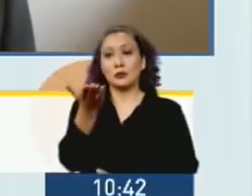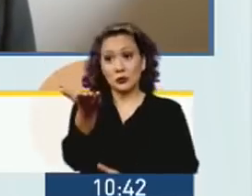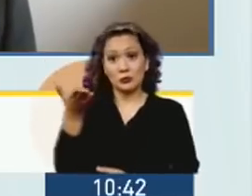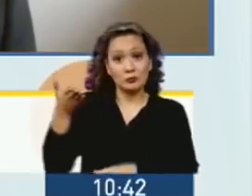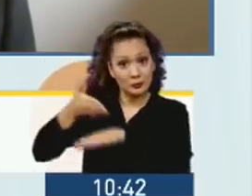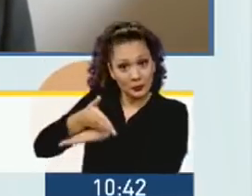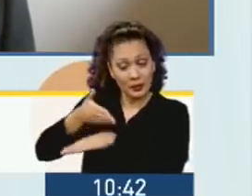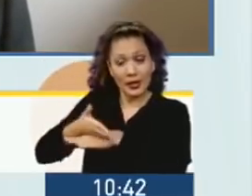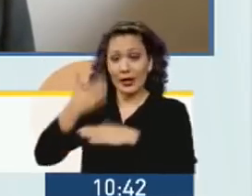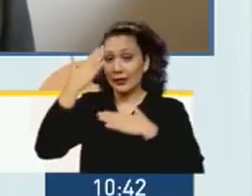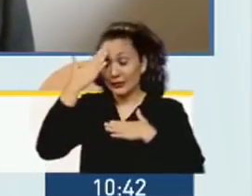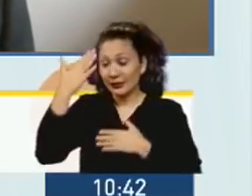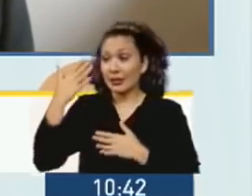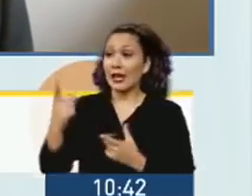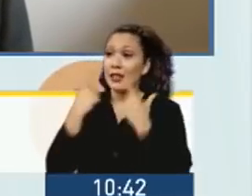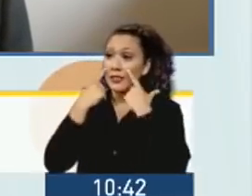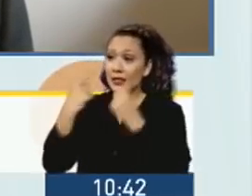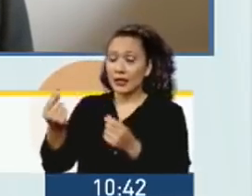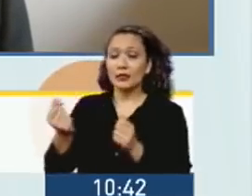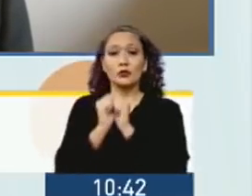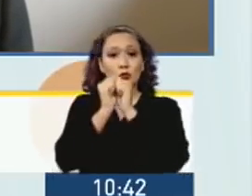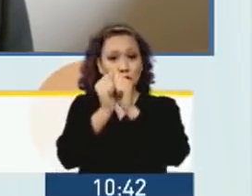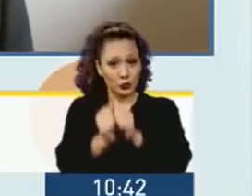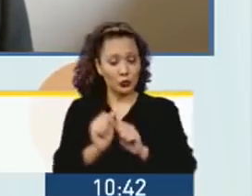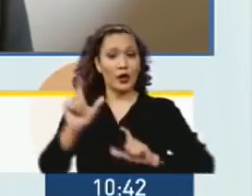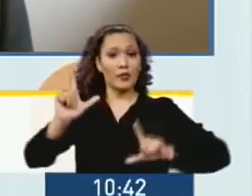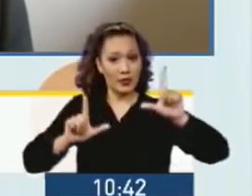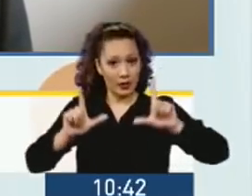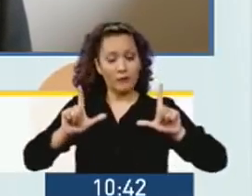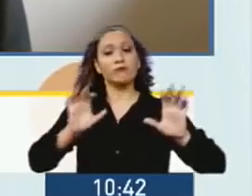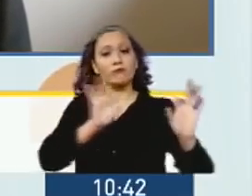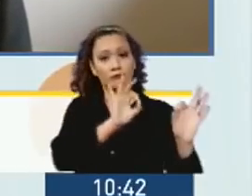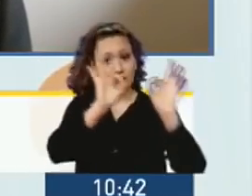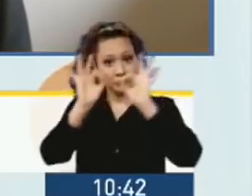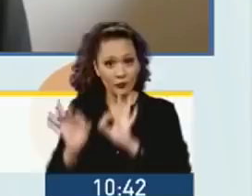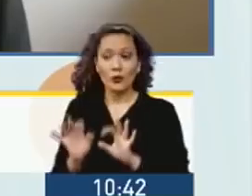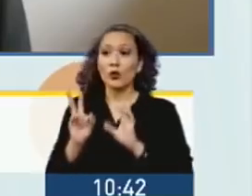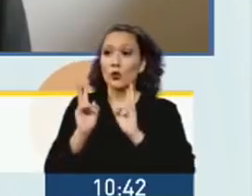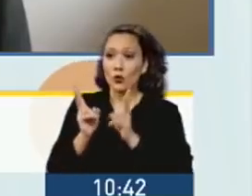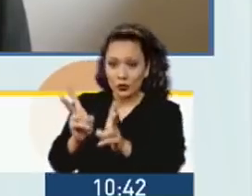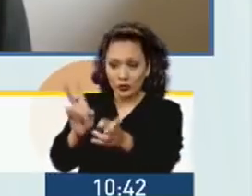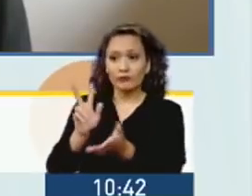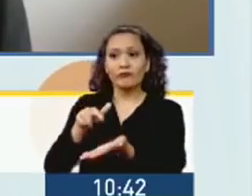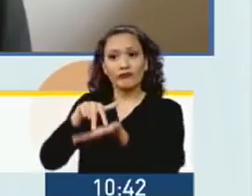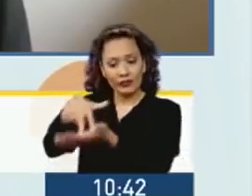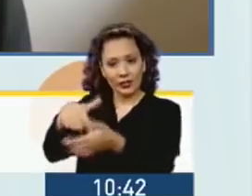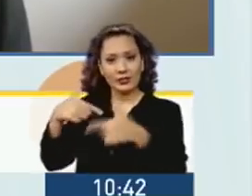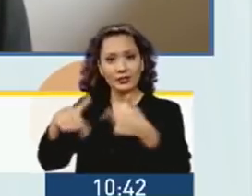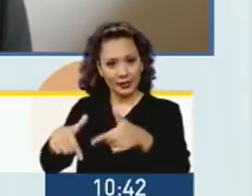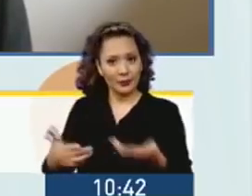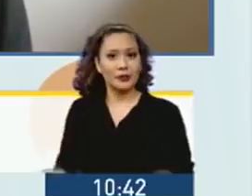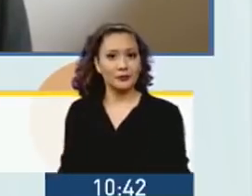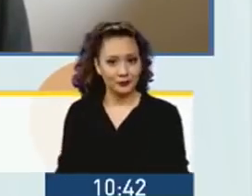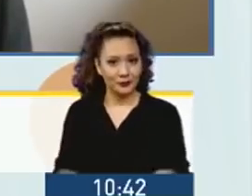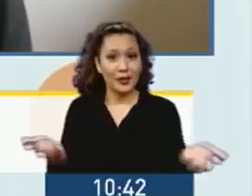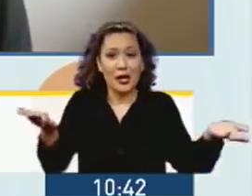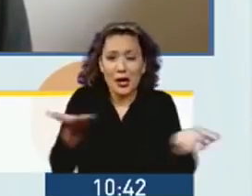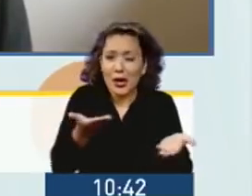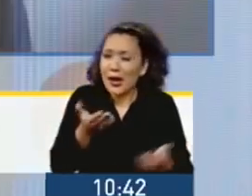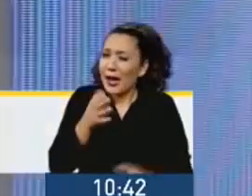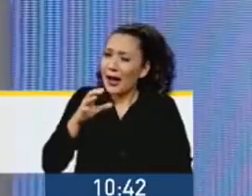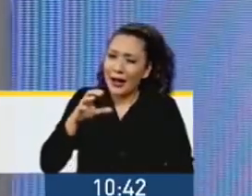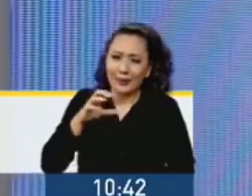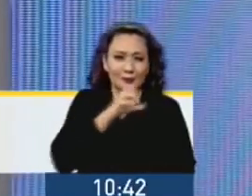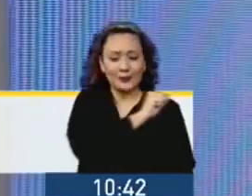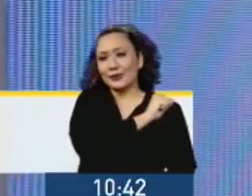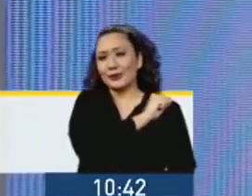participação, agradecemos pela atenção de acompanhar o programa, pelas suas colocações, continue firme aí no trabalho. E eu faço rapidamente aqui